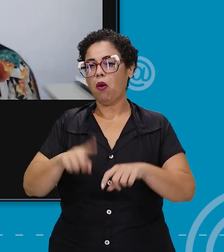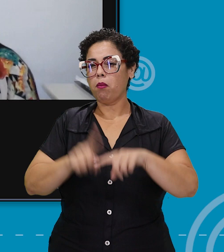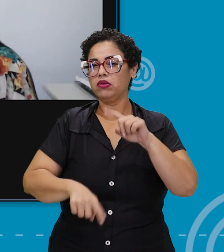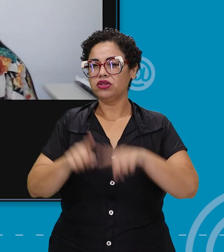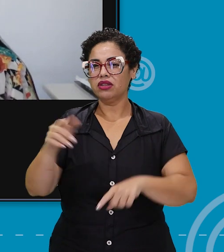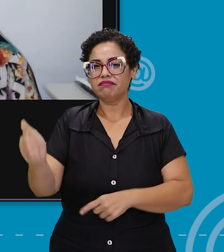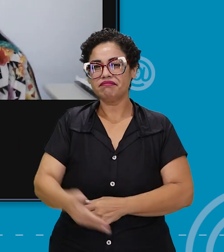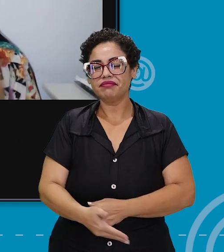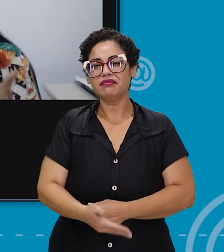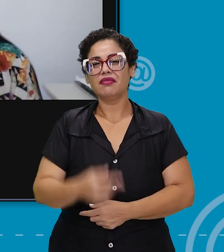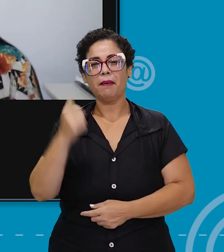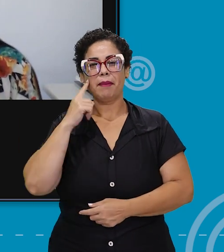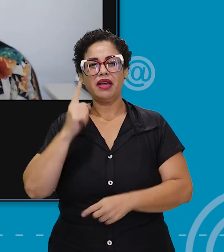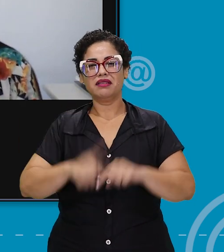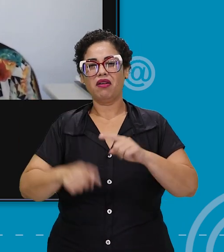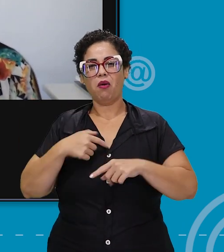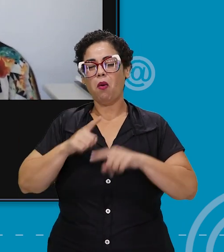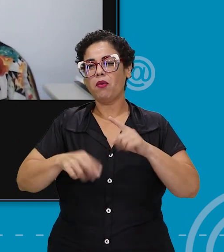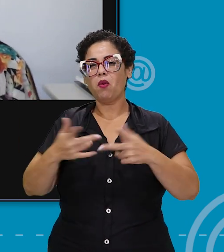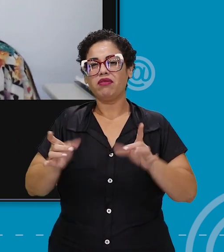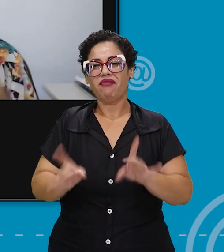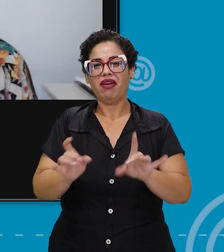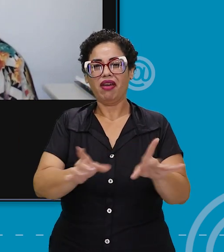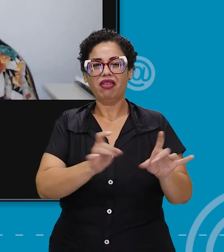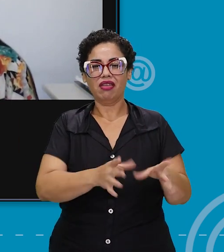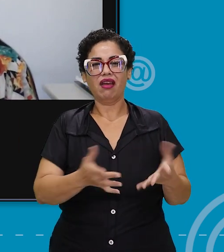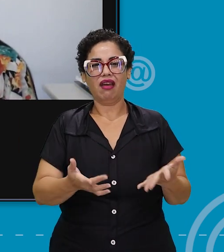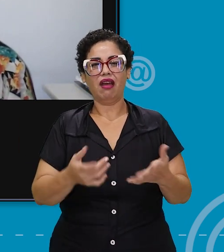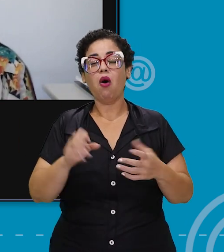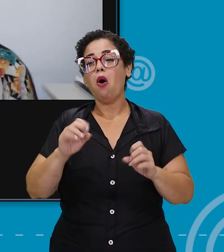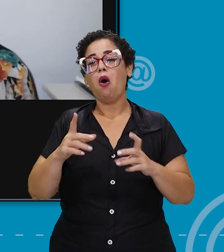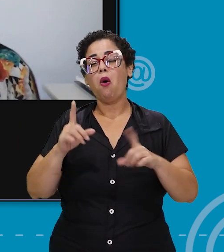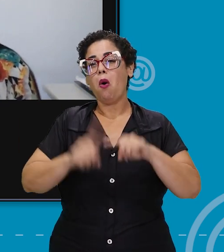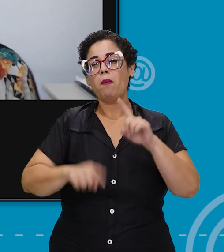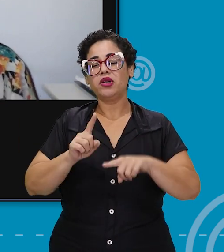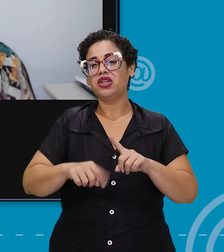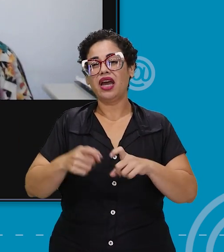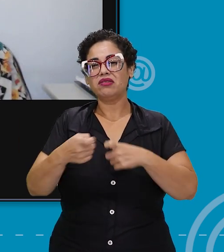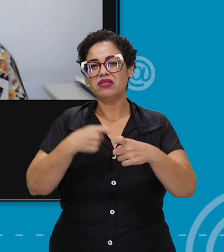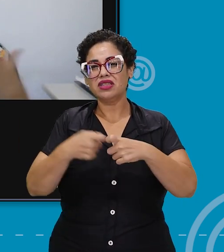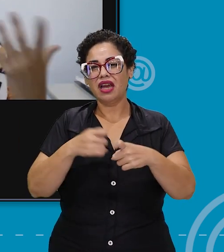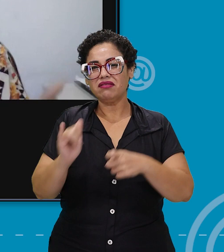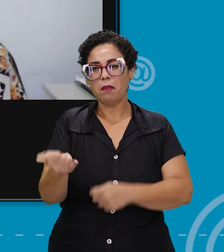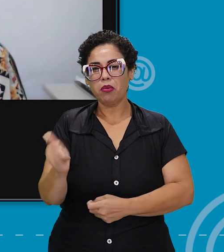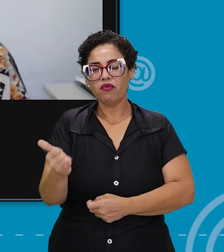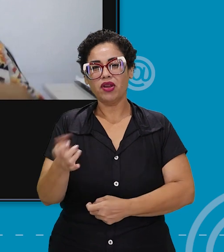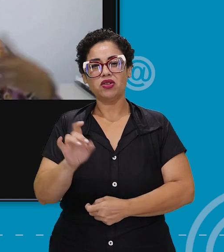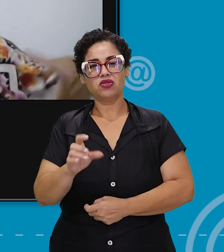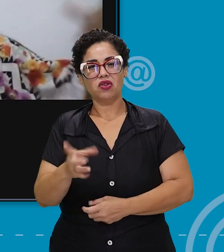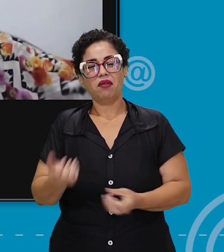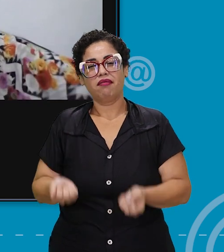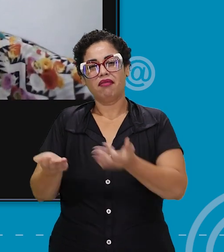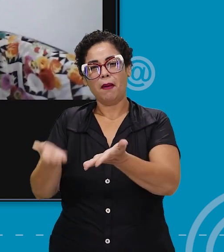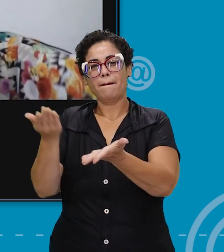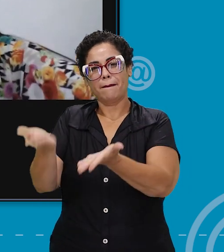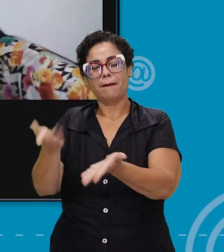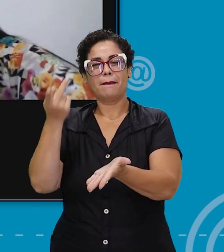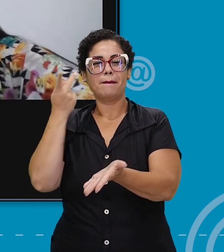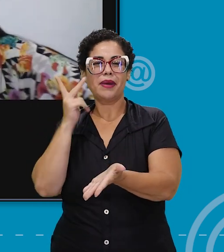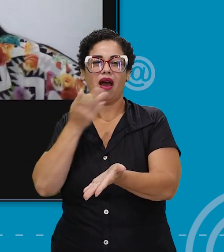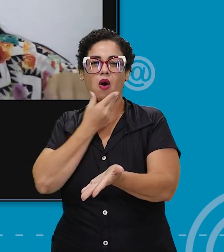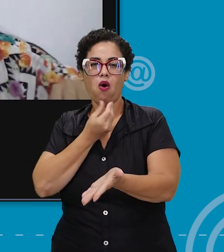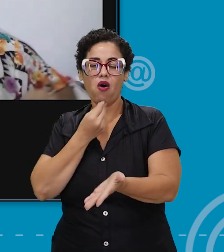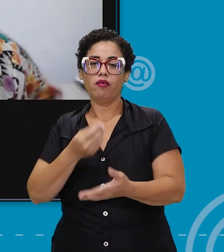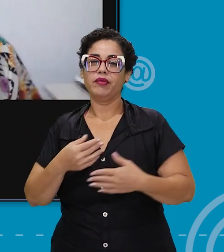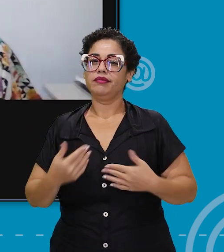objeto mesmo, como uma mercadoria, né? Como se a gente fosse um objeto sexual que está ali só para atender certas demandas específicas